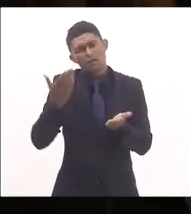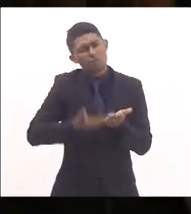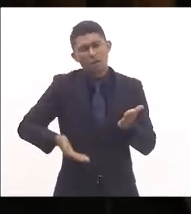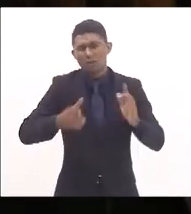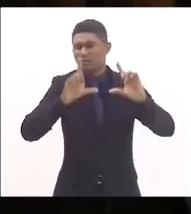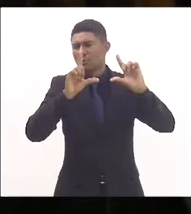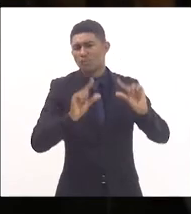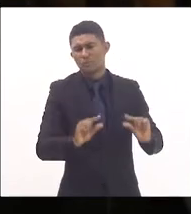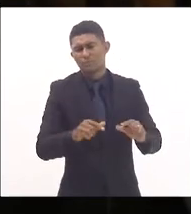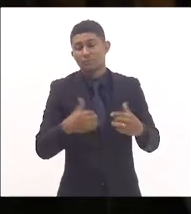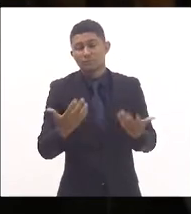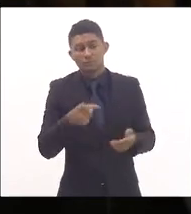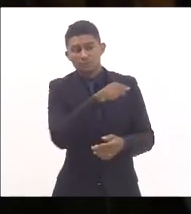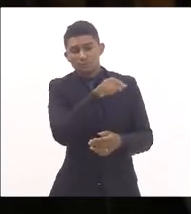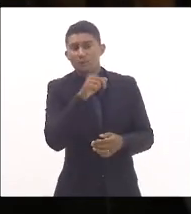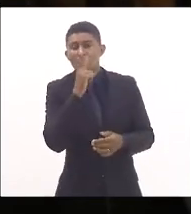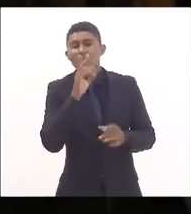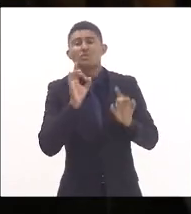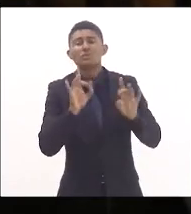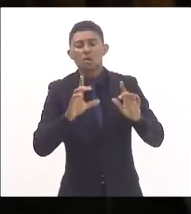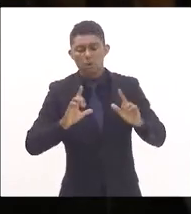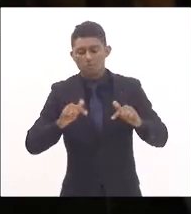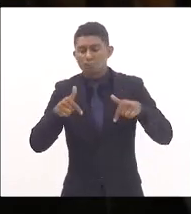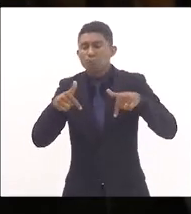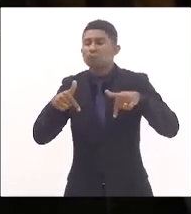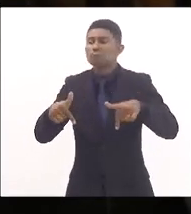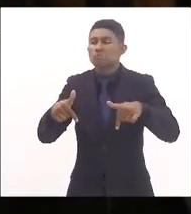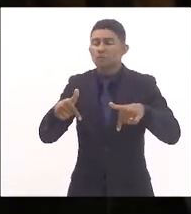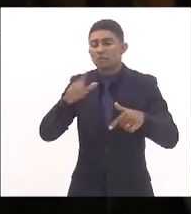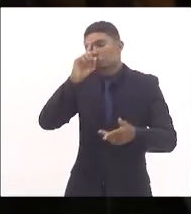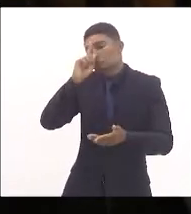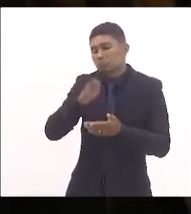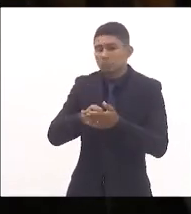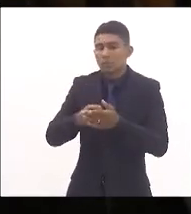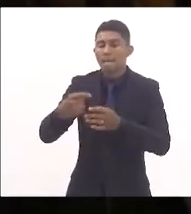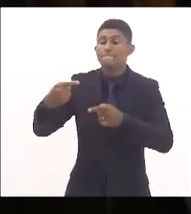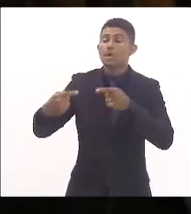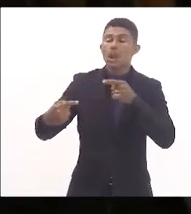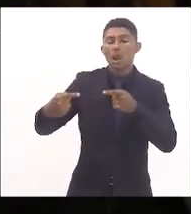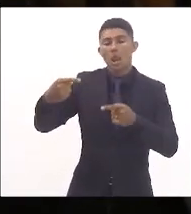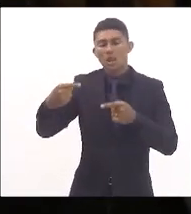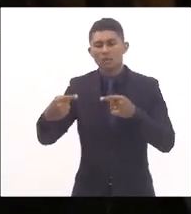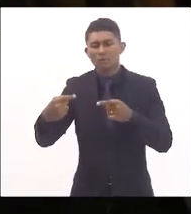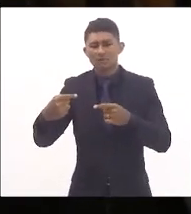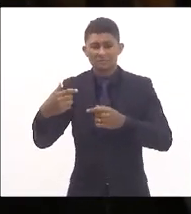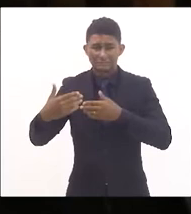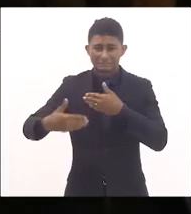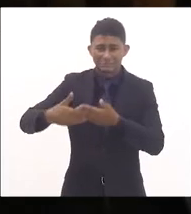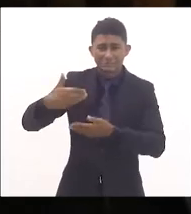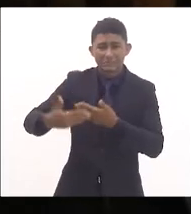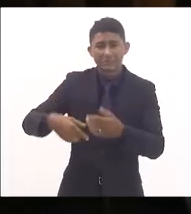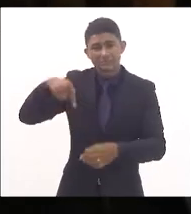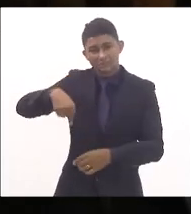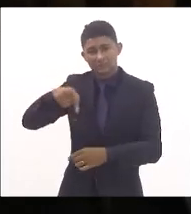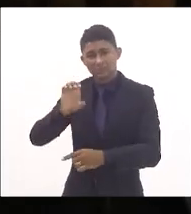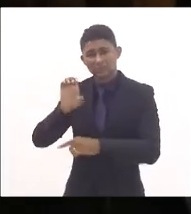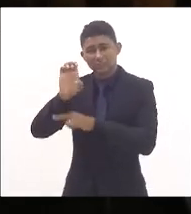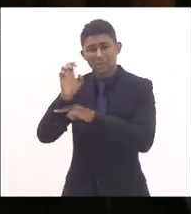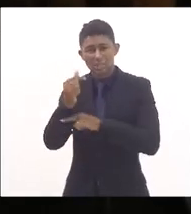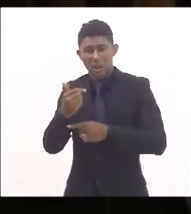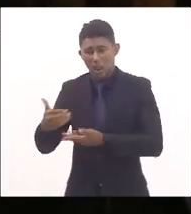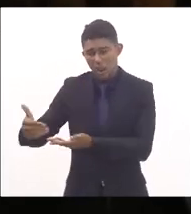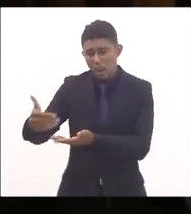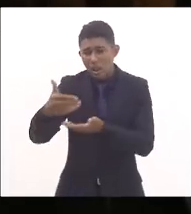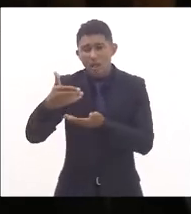atitude política, mas que pode dar graves prejuízos aos cofres do Estado. Aí